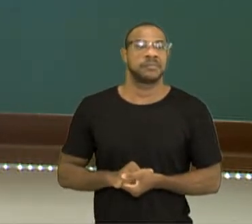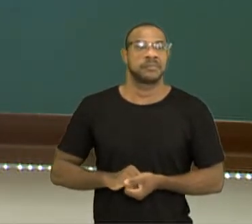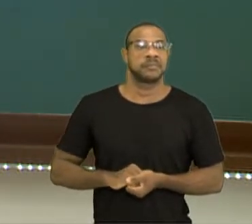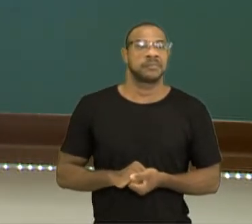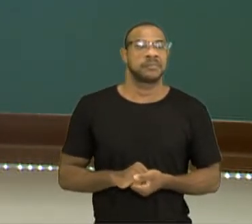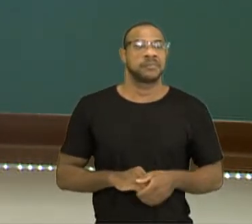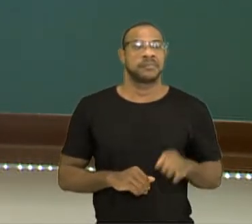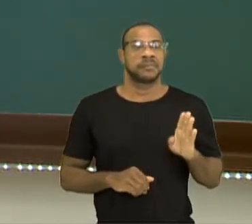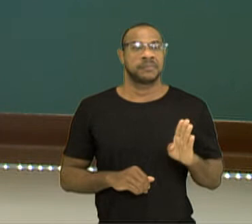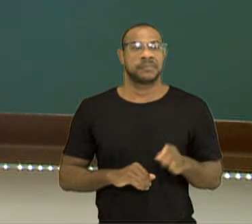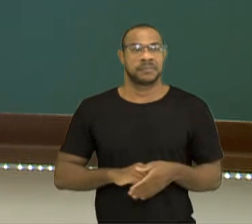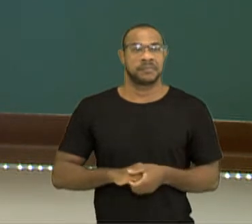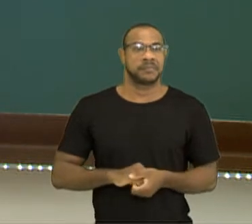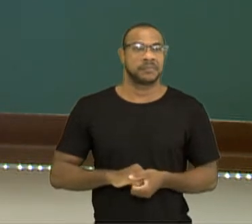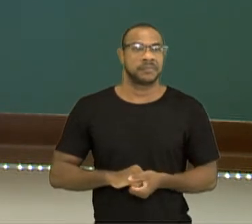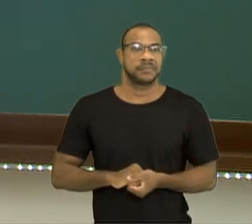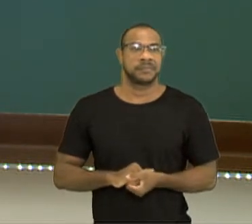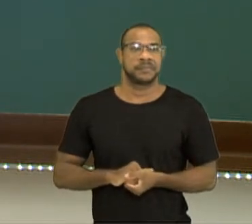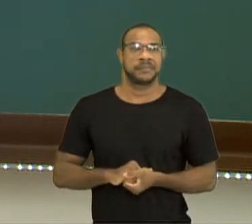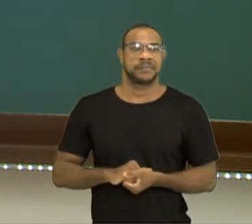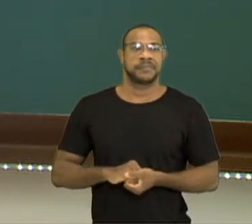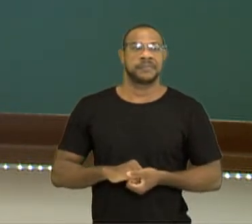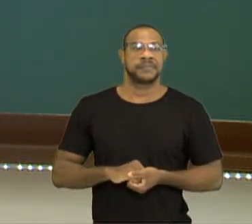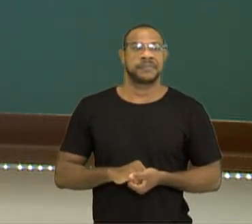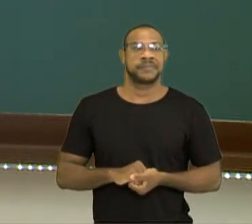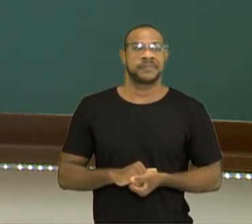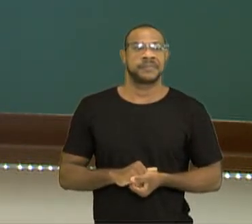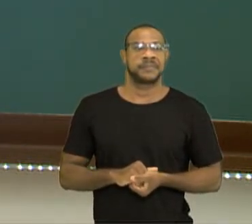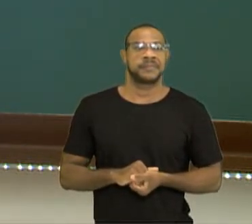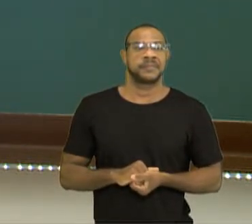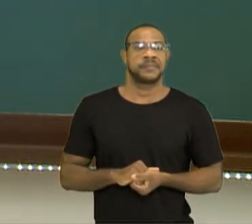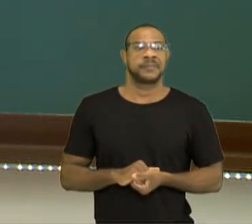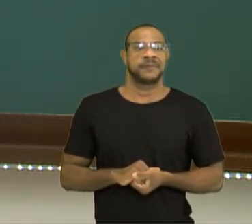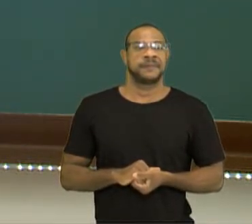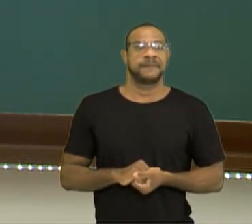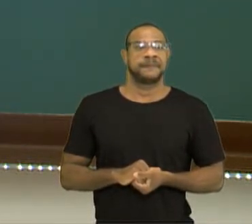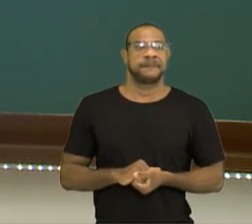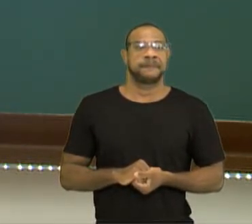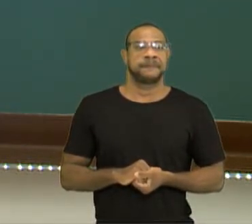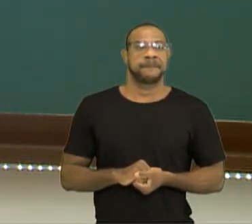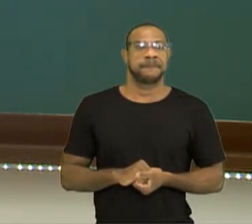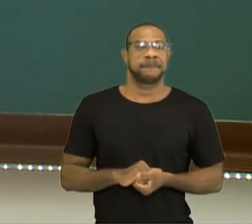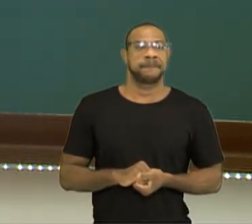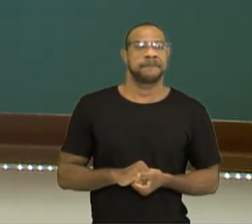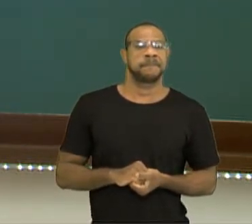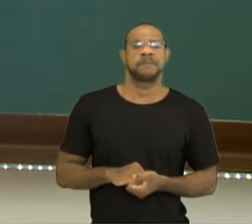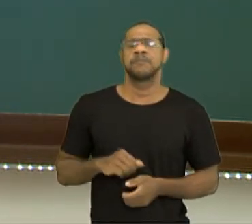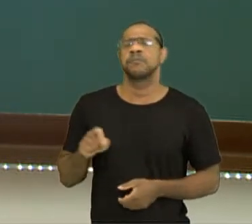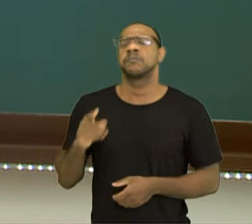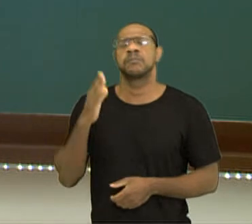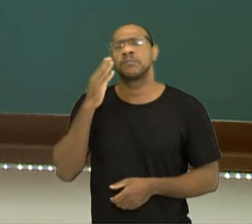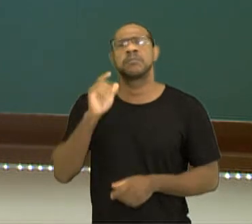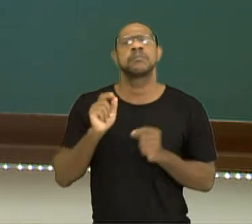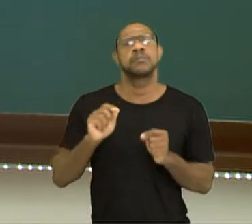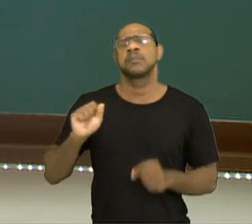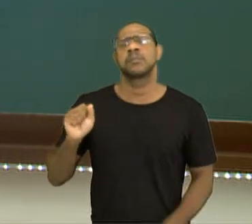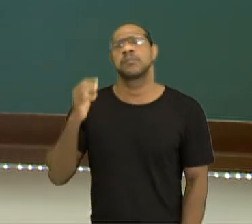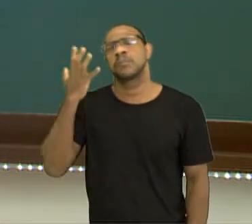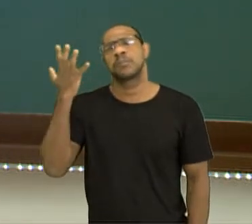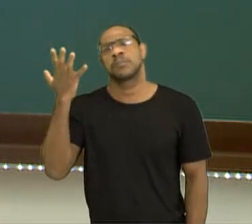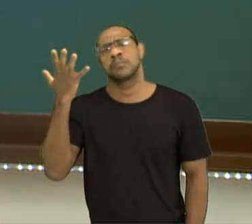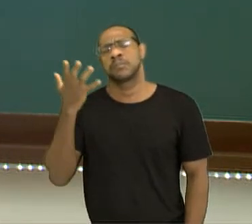B. Do you know what happened to Brian? He seems sad. Você sabe o que aconteceu com o Brian? Ele